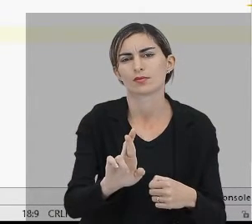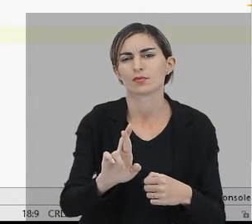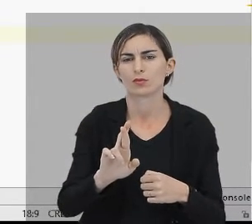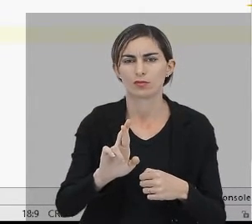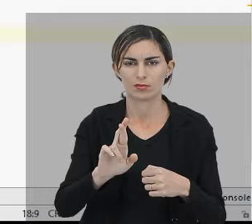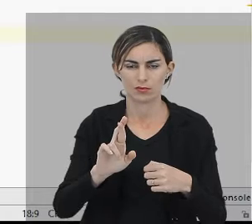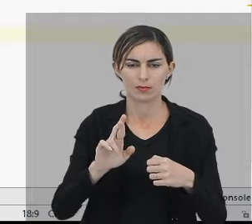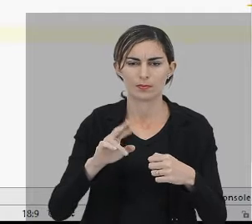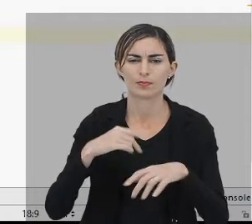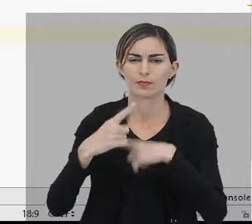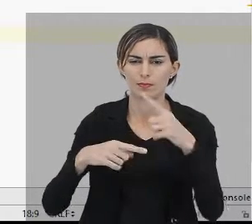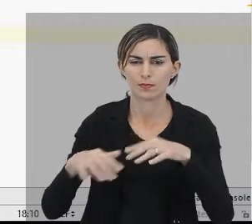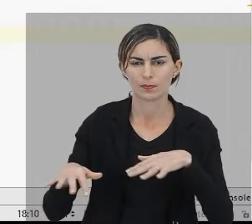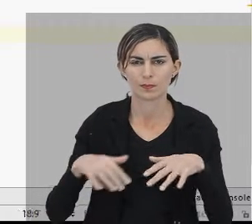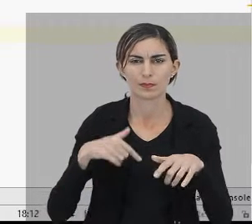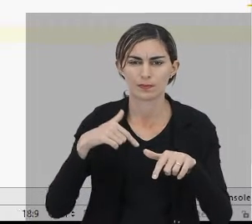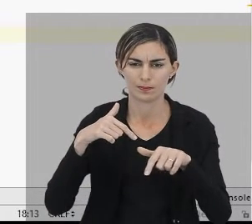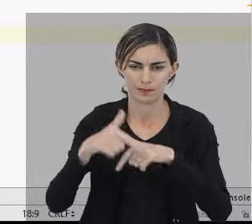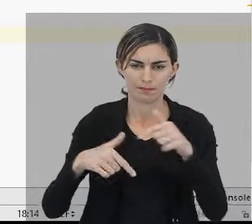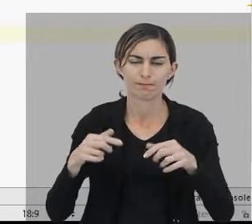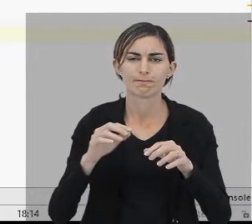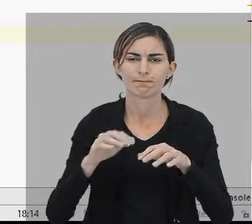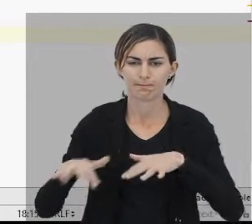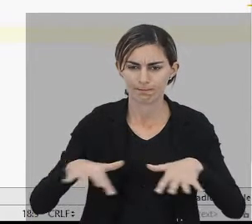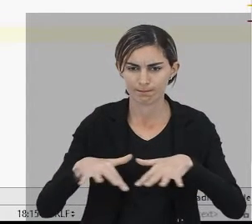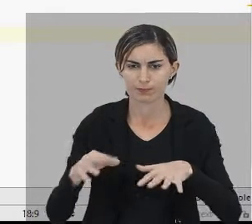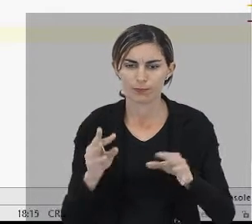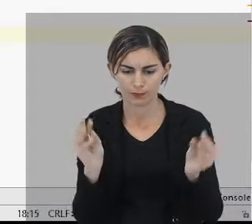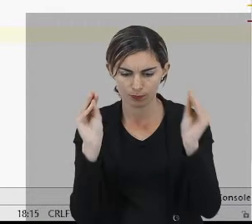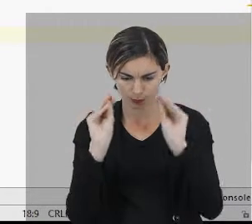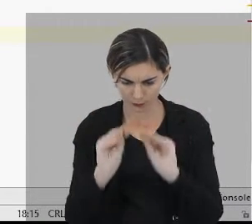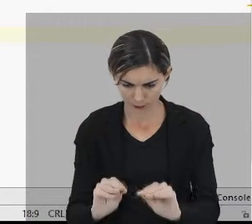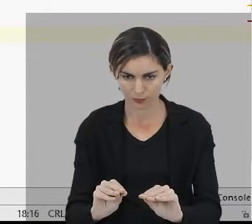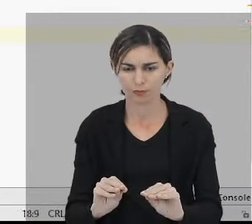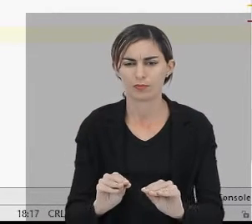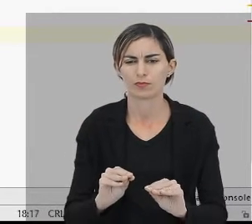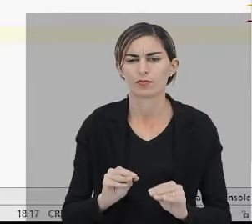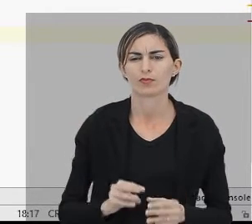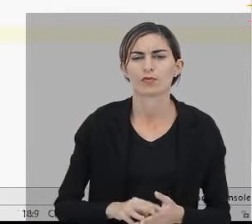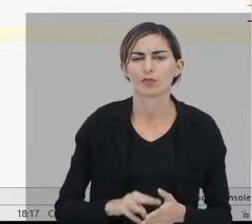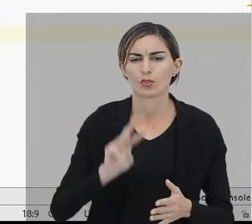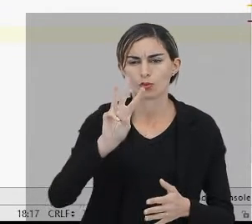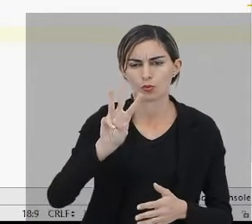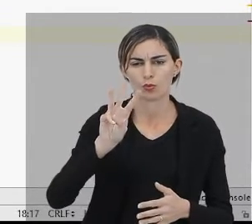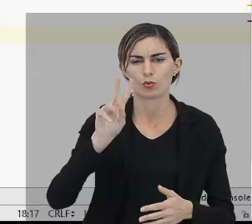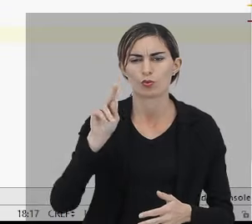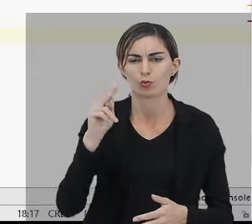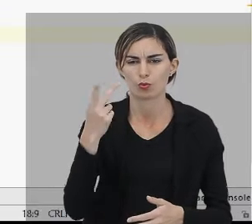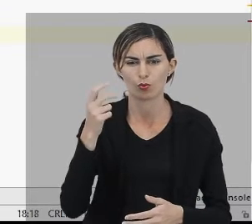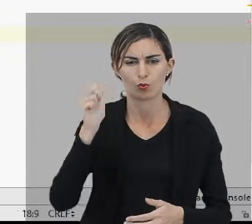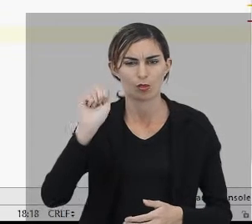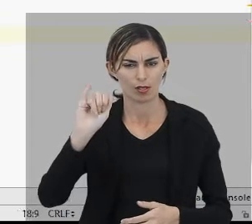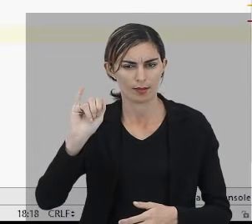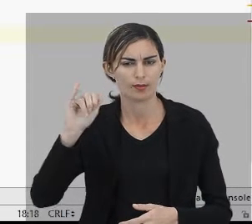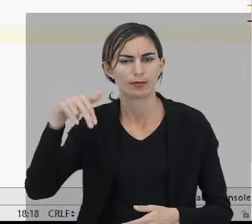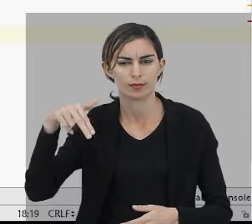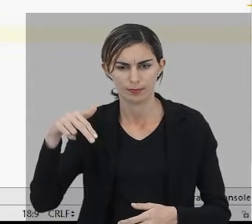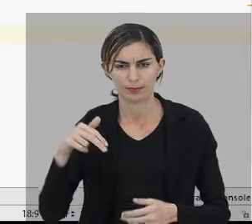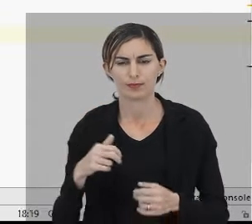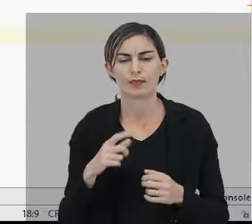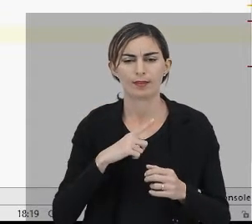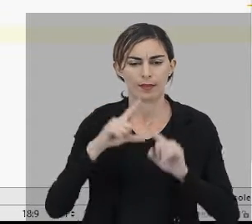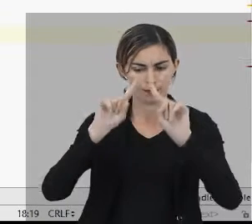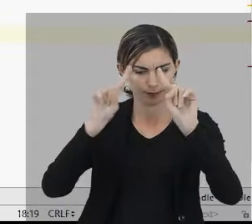informação para poder fazer isso. Então, eu vou colocar aqui o while. Ele vai ter um abre e fecha parênteses também, que